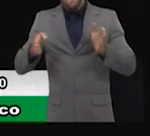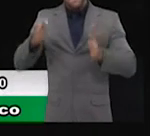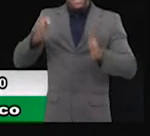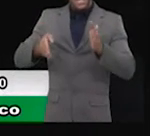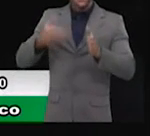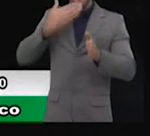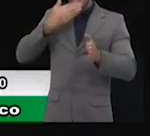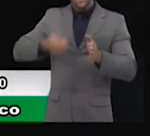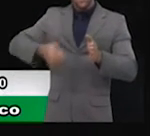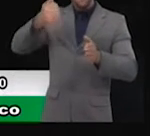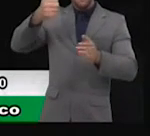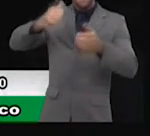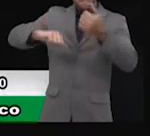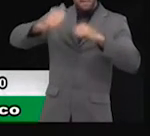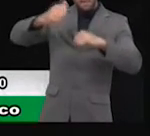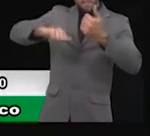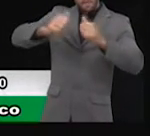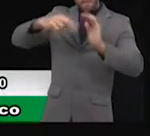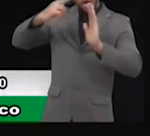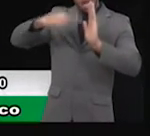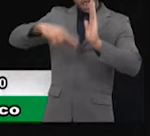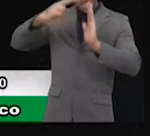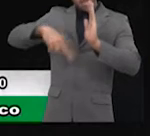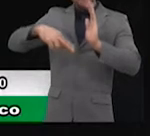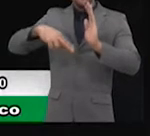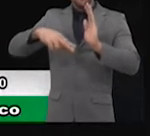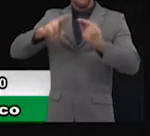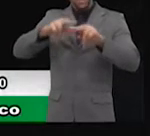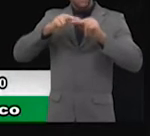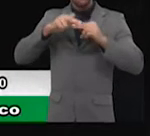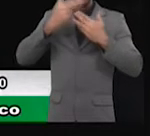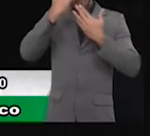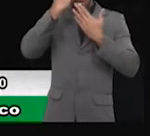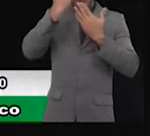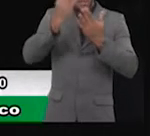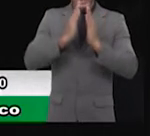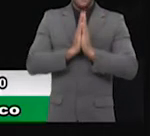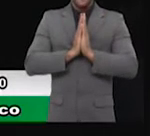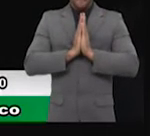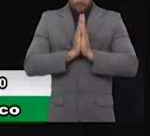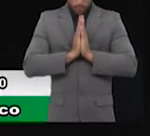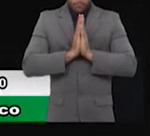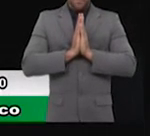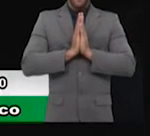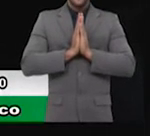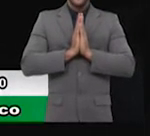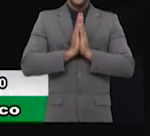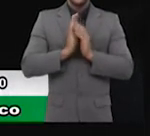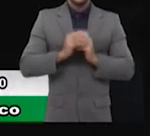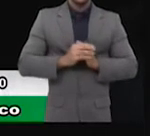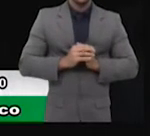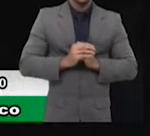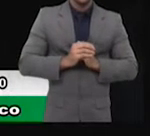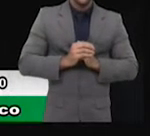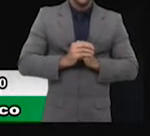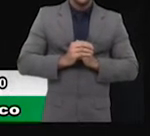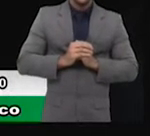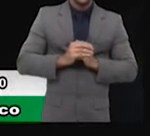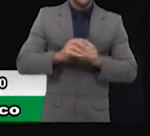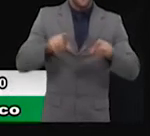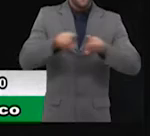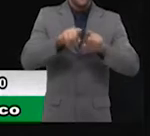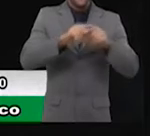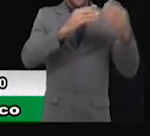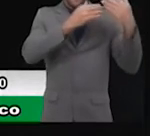que todos os vereadores tivessem oportunidade. Então, a minha gratidão a Vossa Excelência aí por todo o comprometimento.